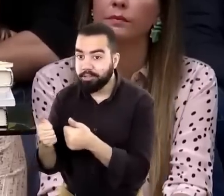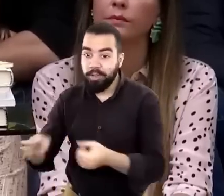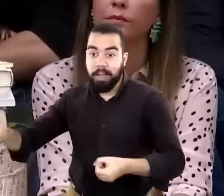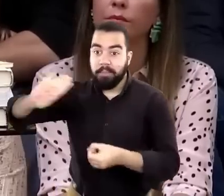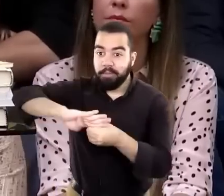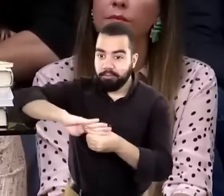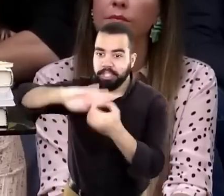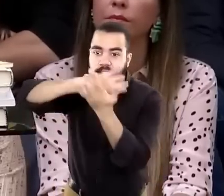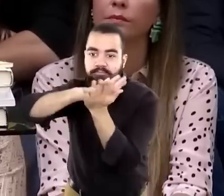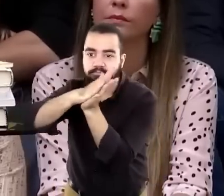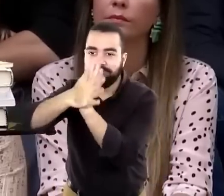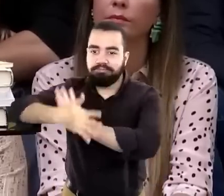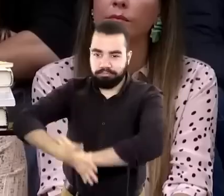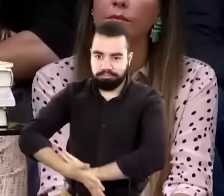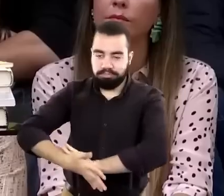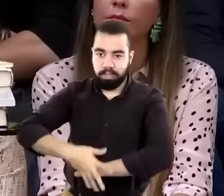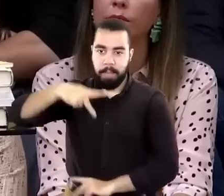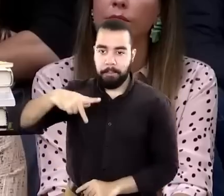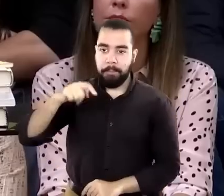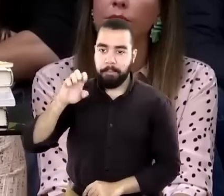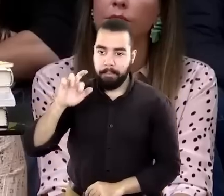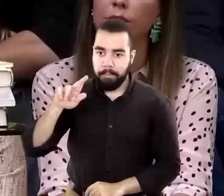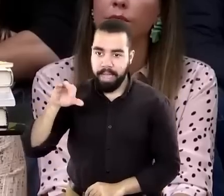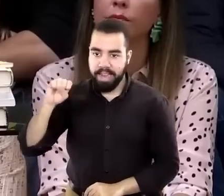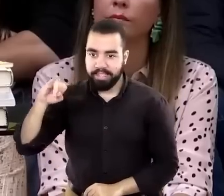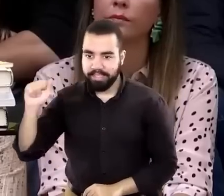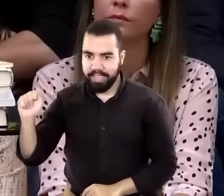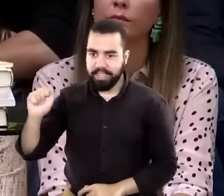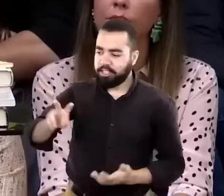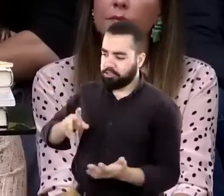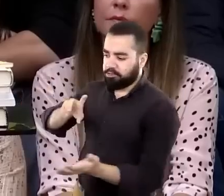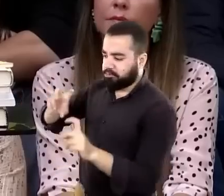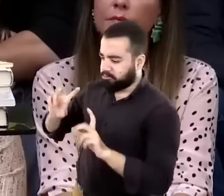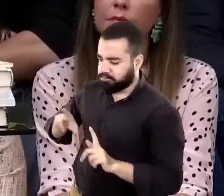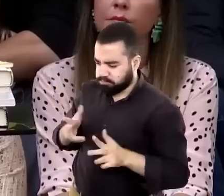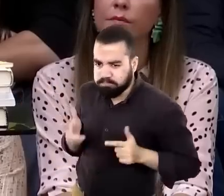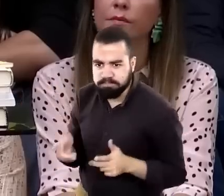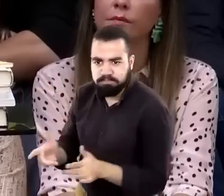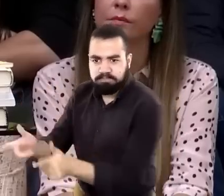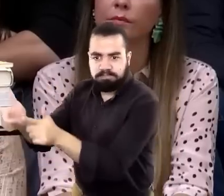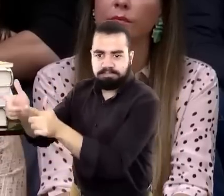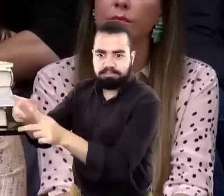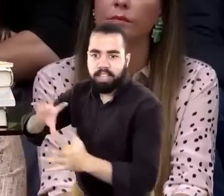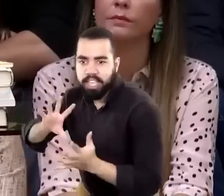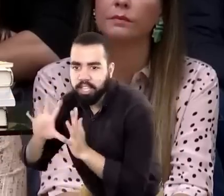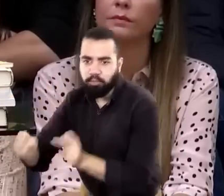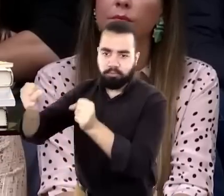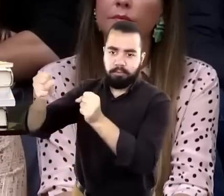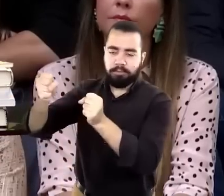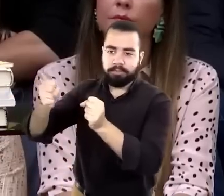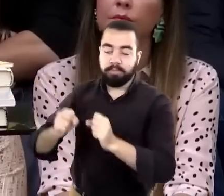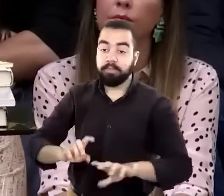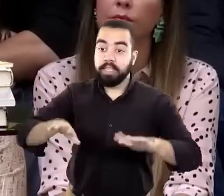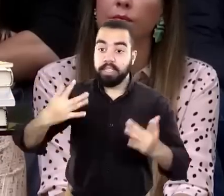Medo-Persa. E Deus inclinou o coração do rei persa, o rei Ciro, para determinar a volta